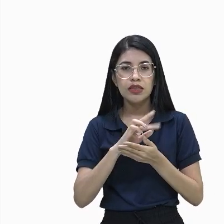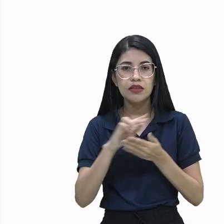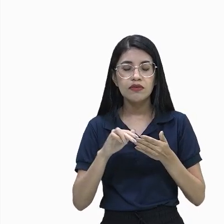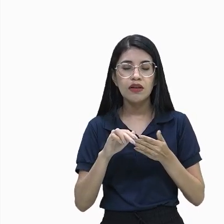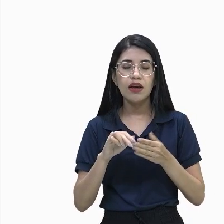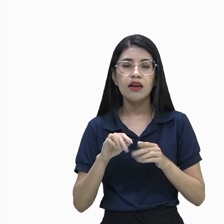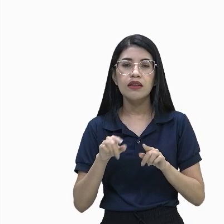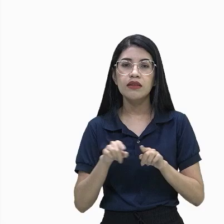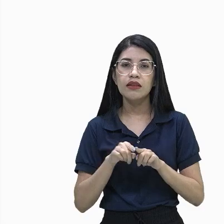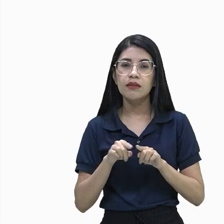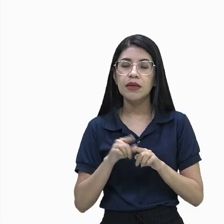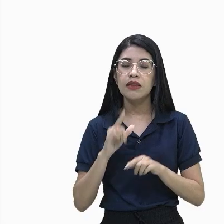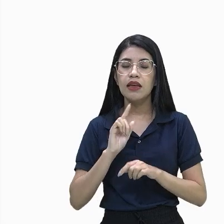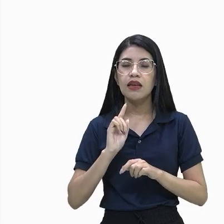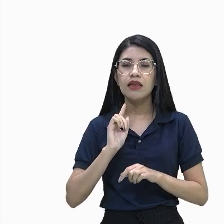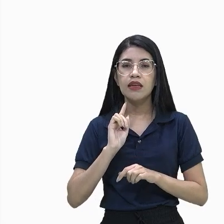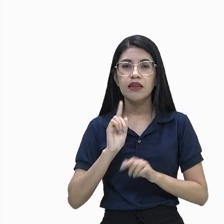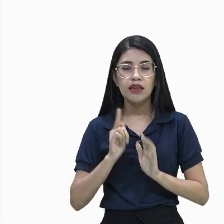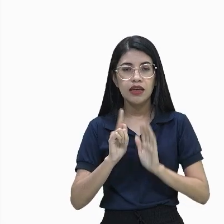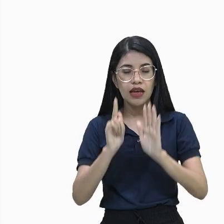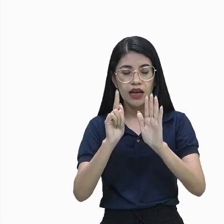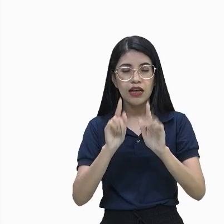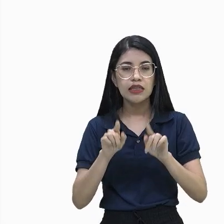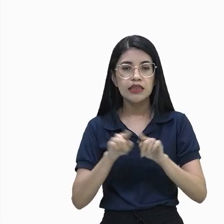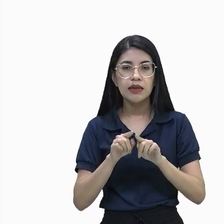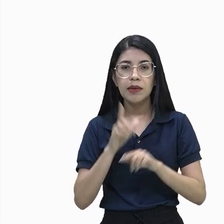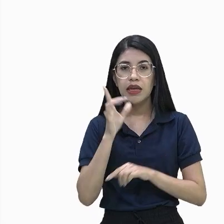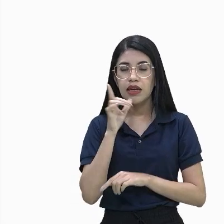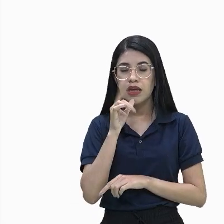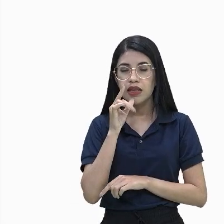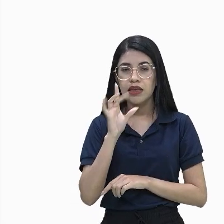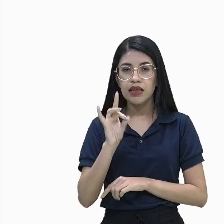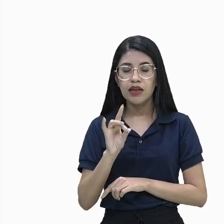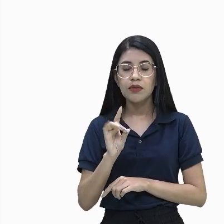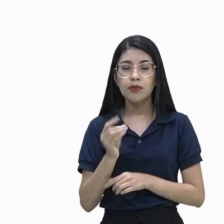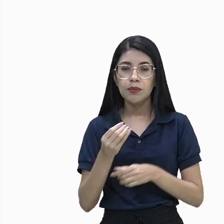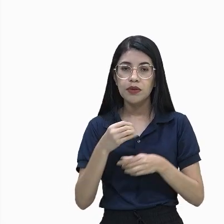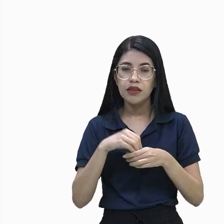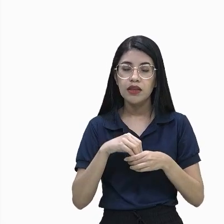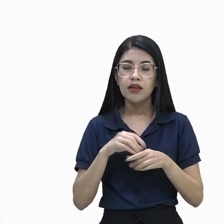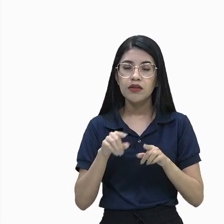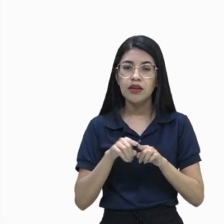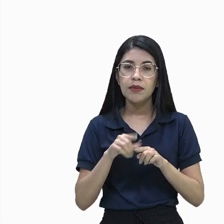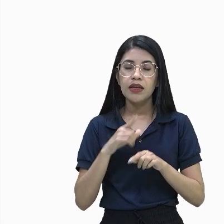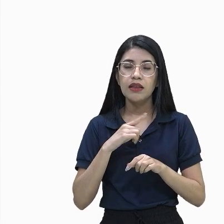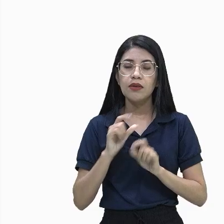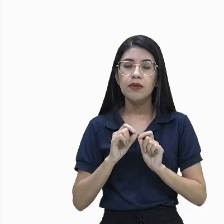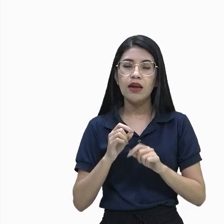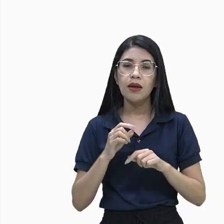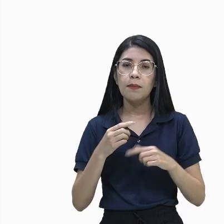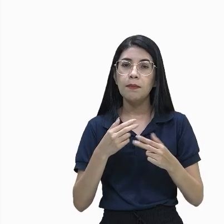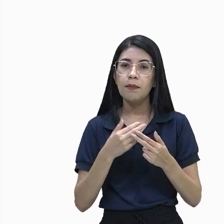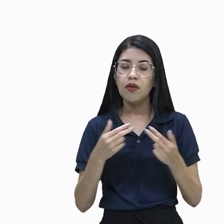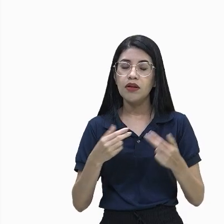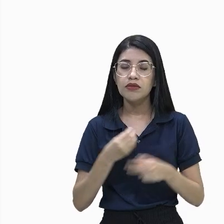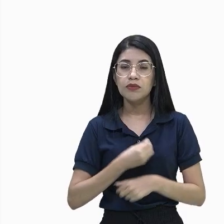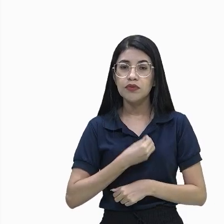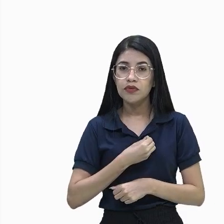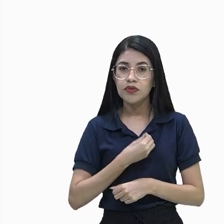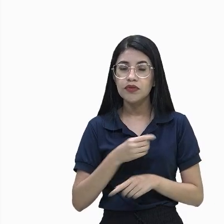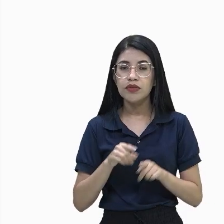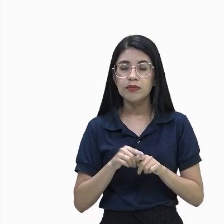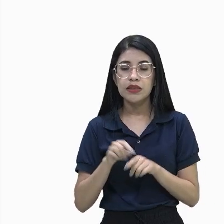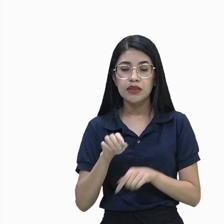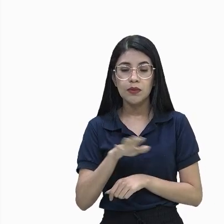presença de gases e líquidos, e que acaba contendo também o quê? Matéria viva. O solo, gente,